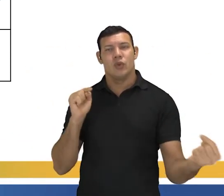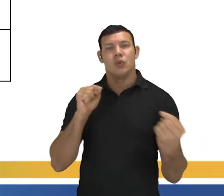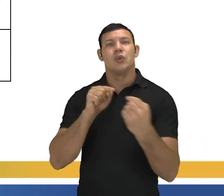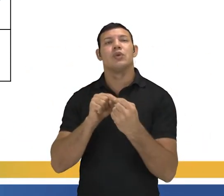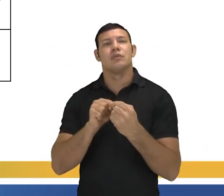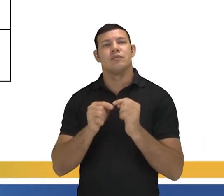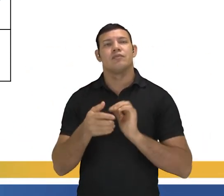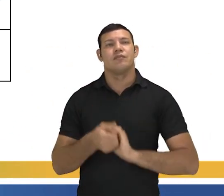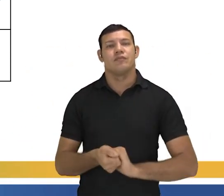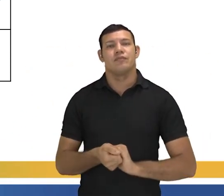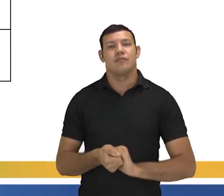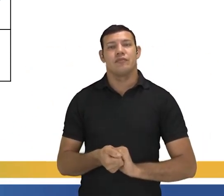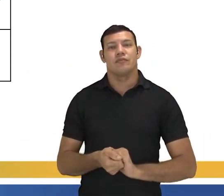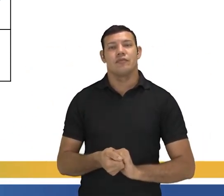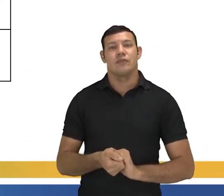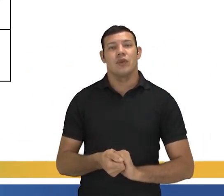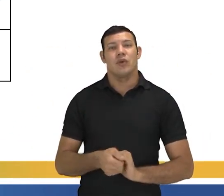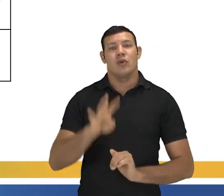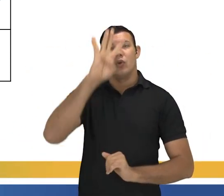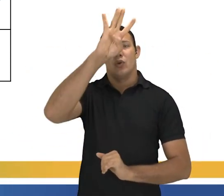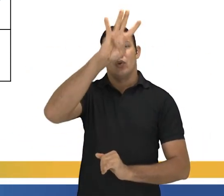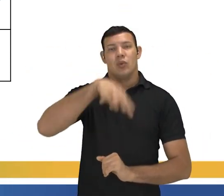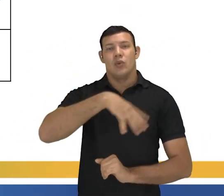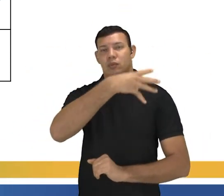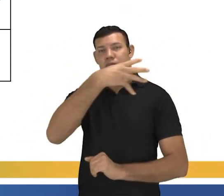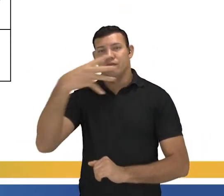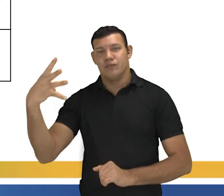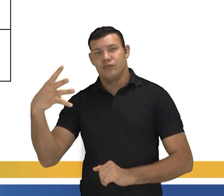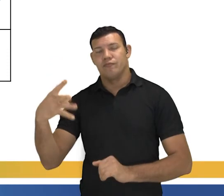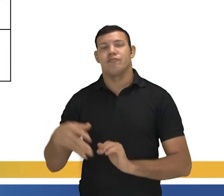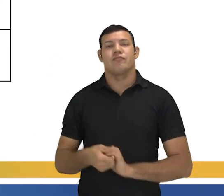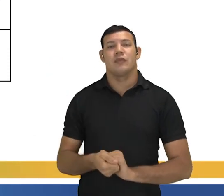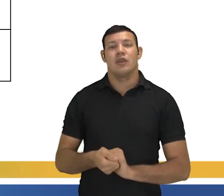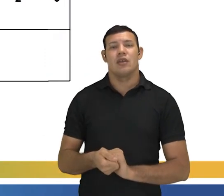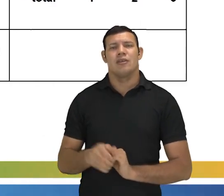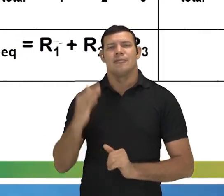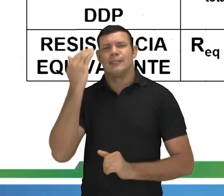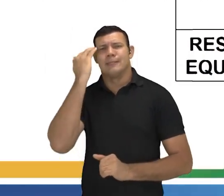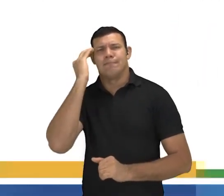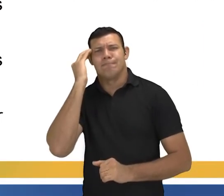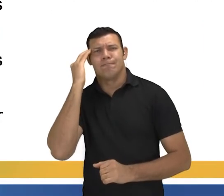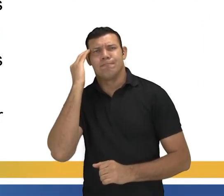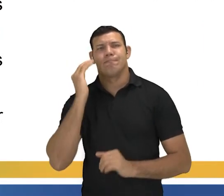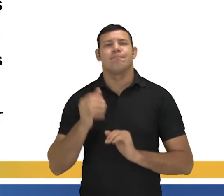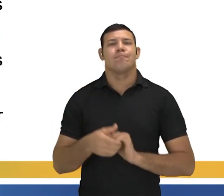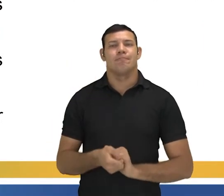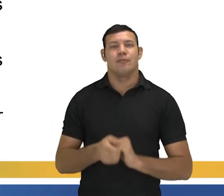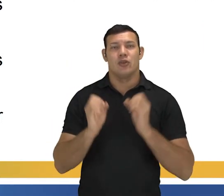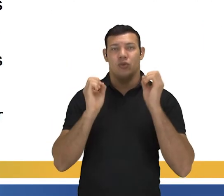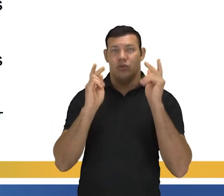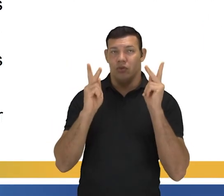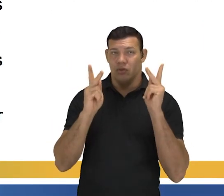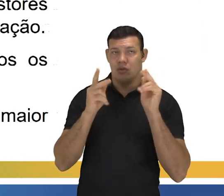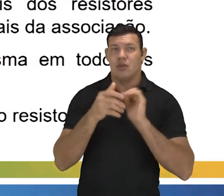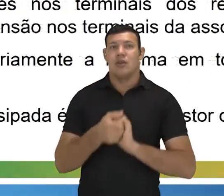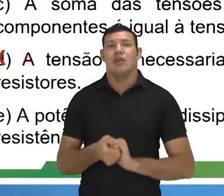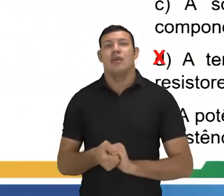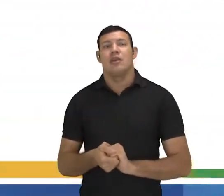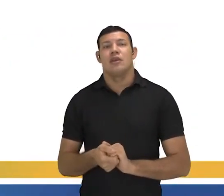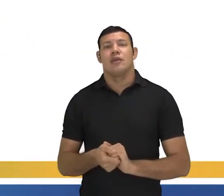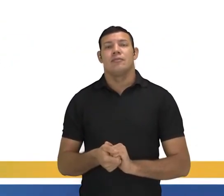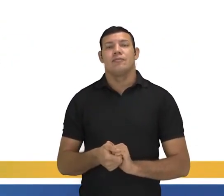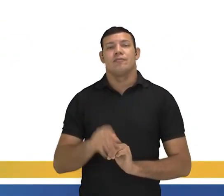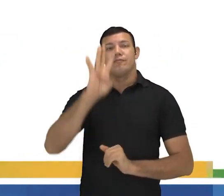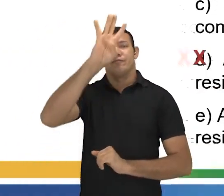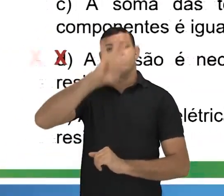série e paralelo, coloquei aqui um quadro para vocês, que vai ajudar vocês a entender essa parte, correto? Então nessa